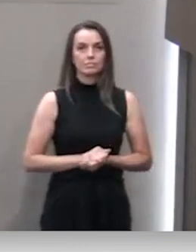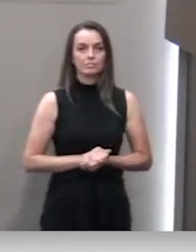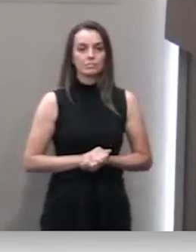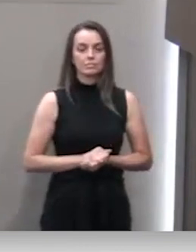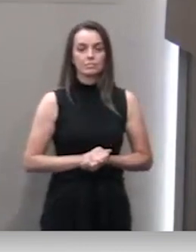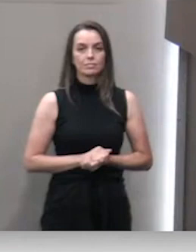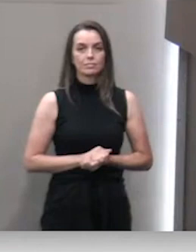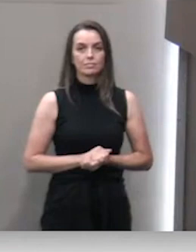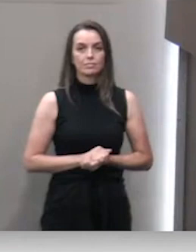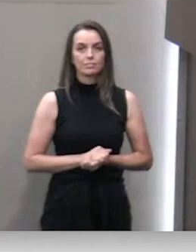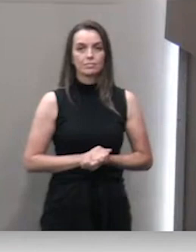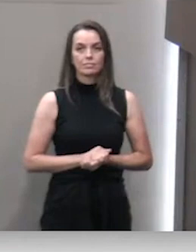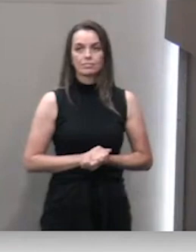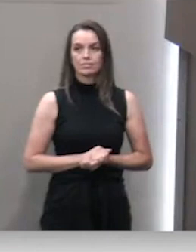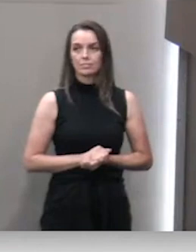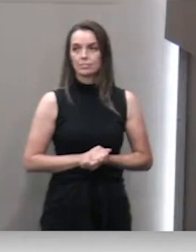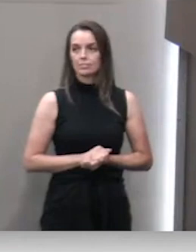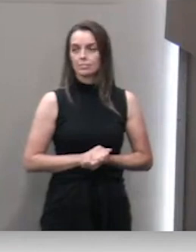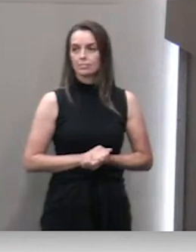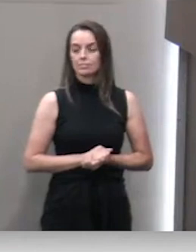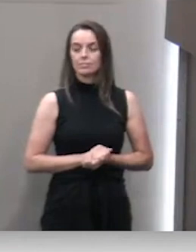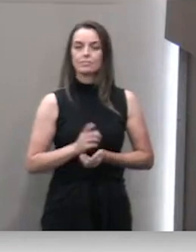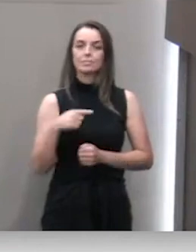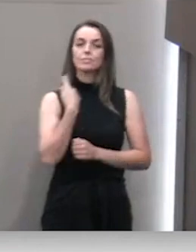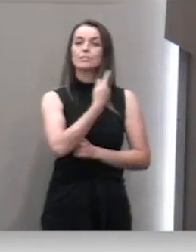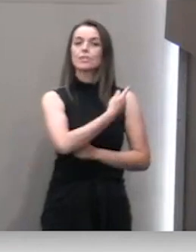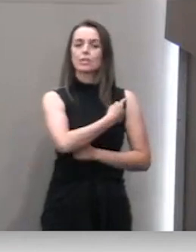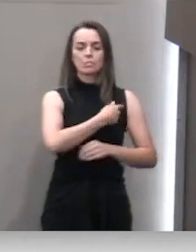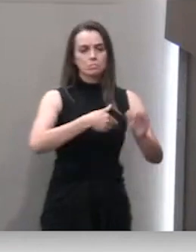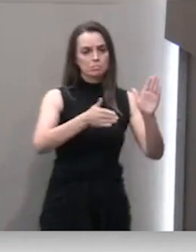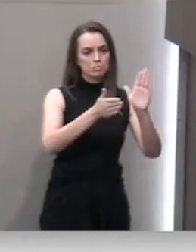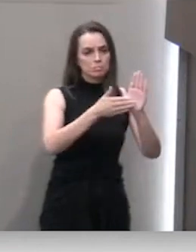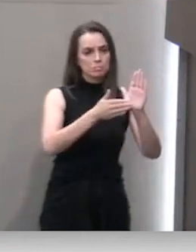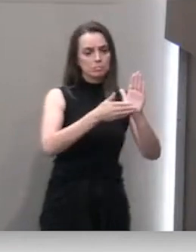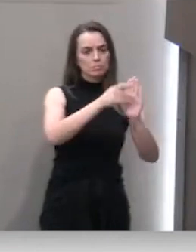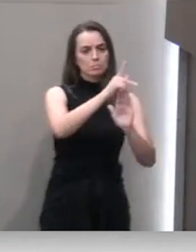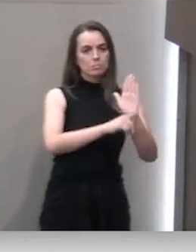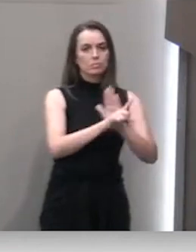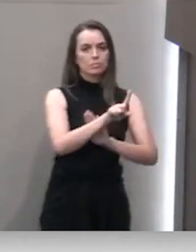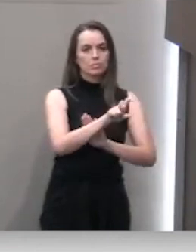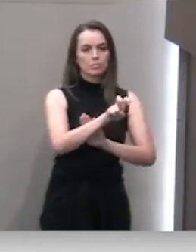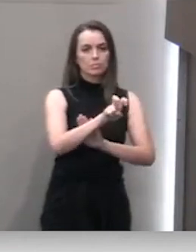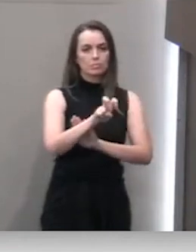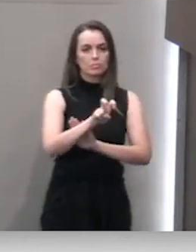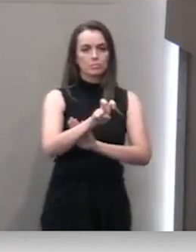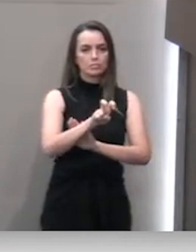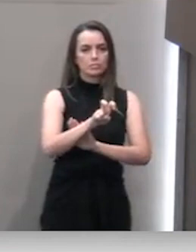Nós propusemos um projeto 155.